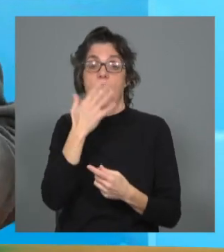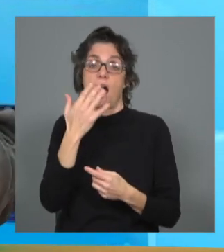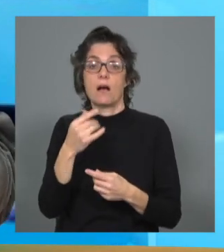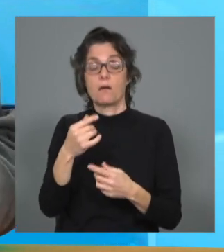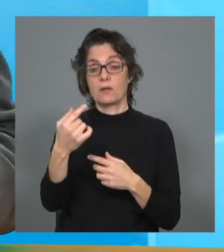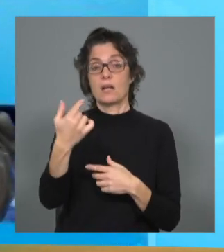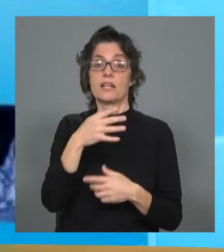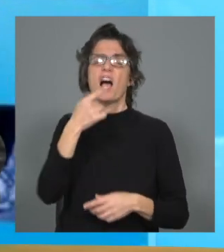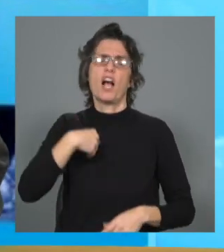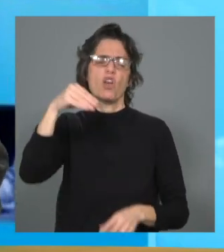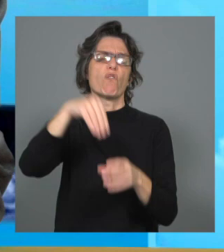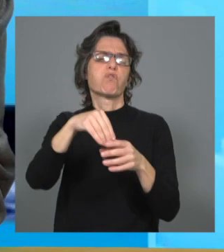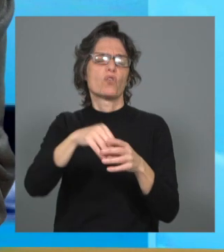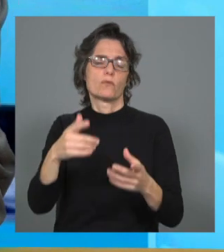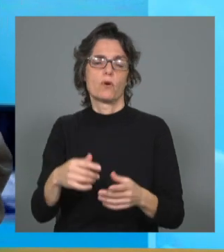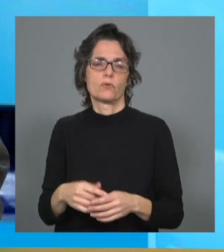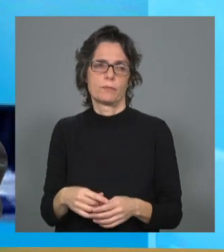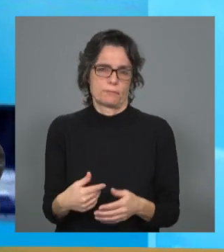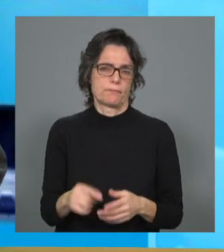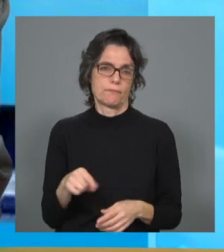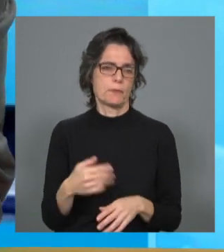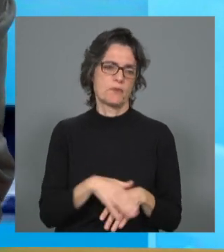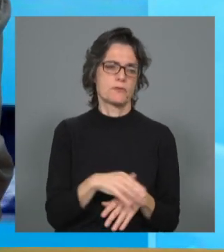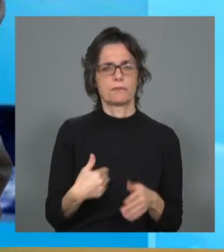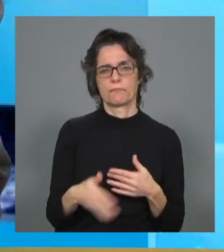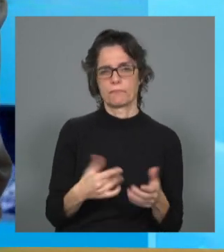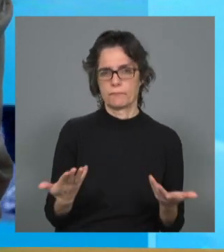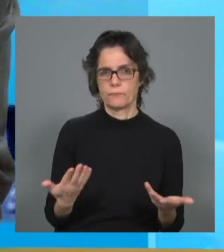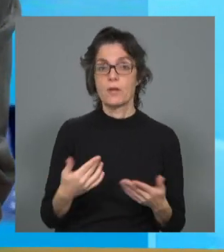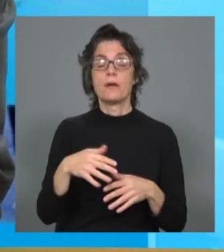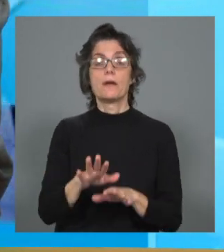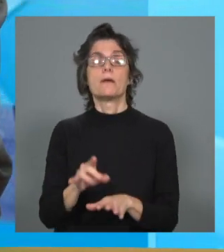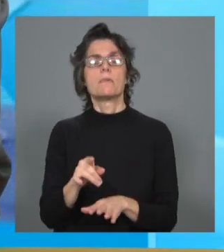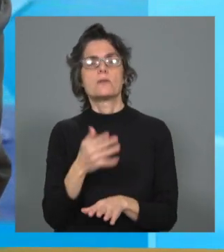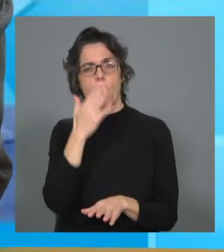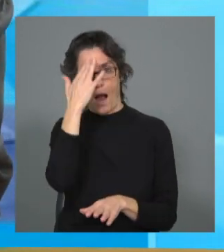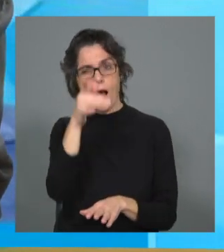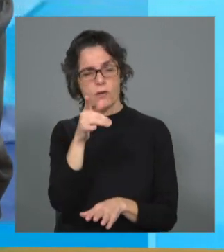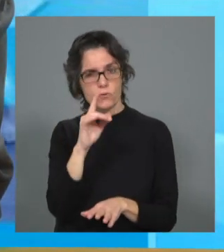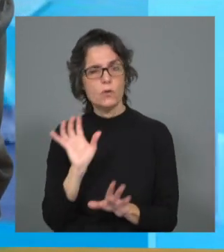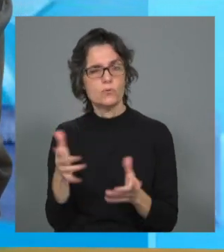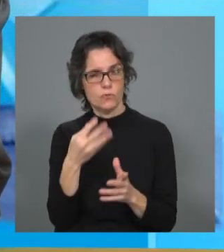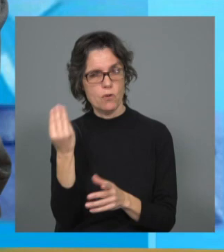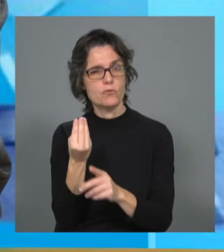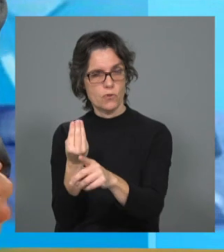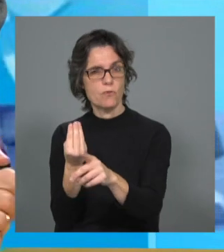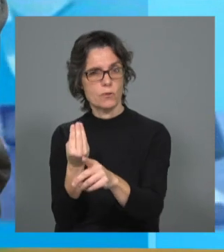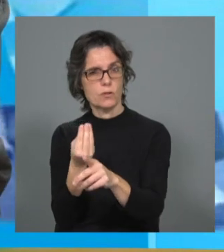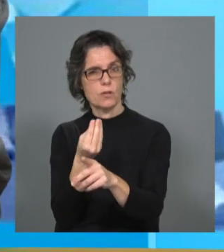por desinteressados. Mas eu acho que os jovens, se calhar pelo discurso político dos últimos anos,